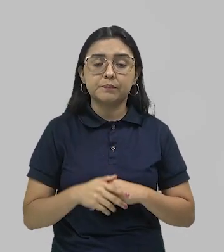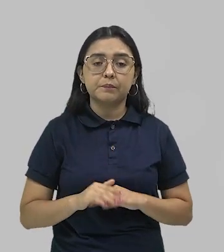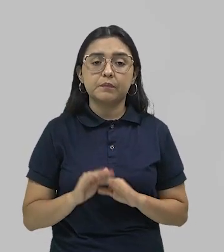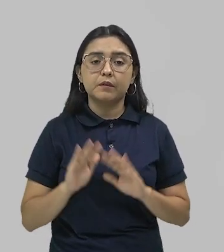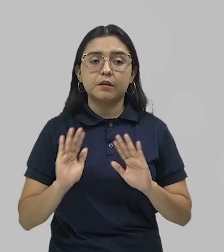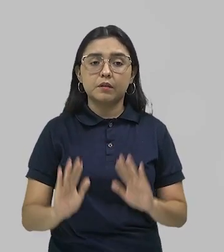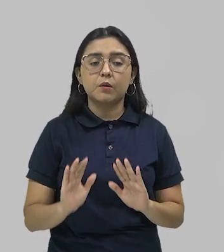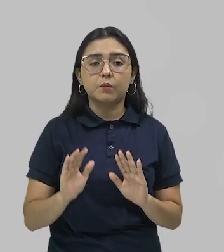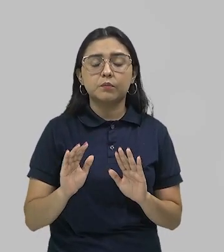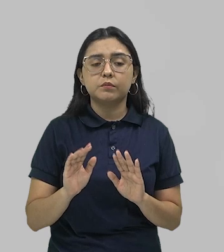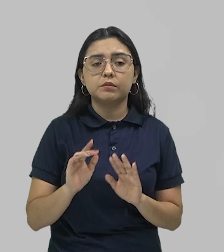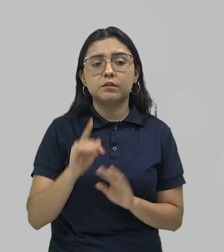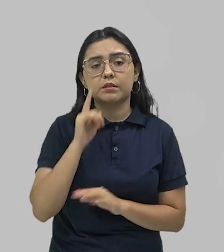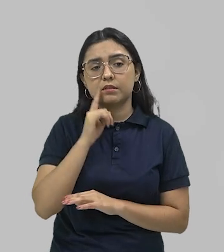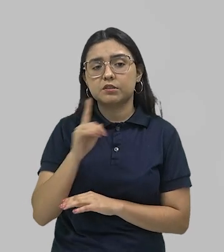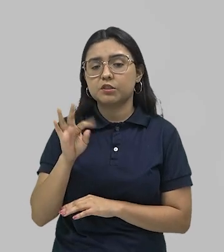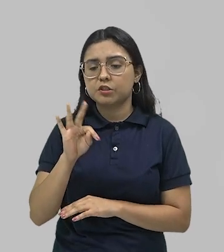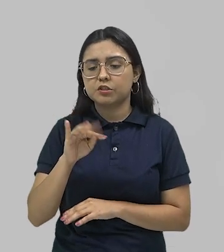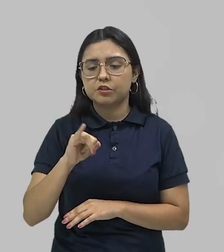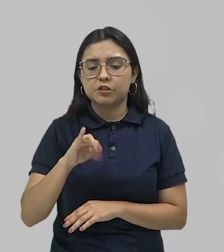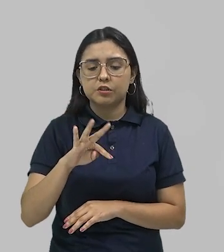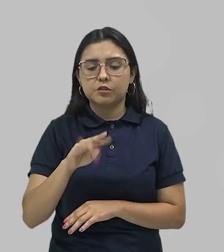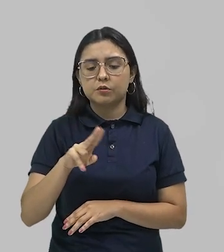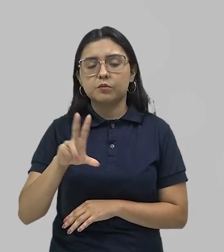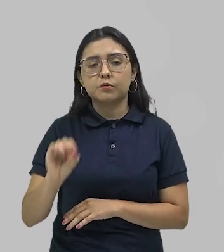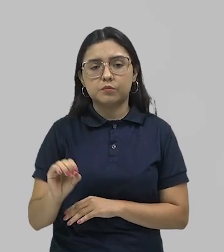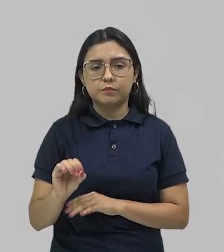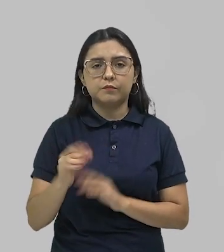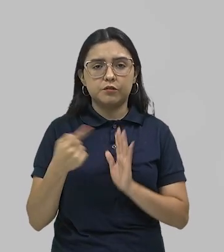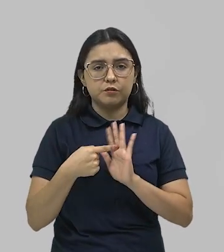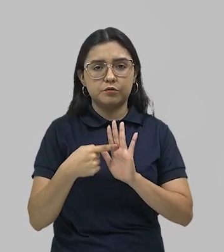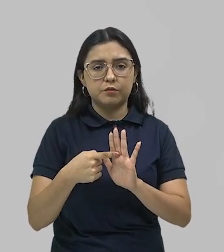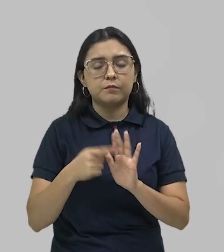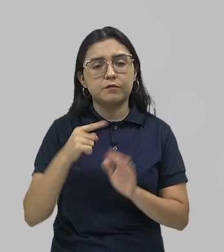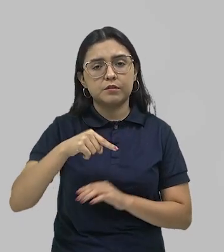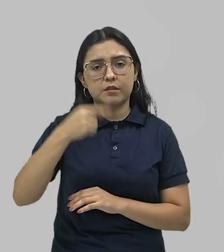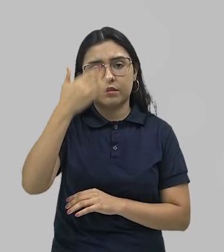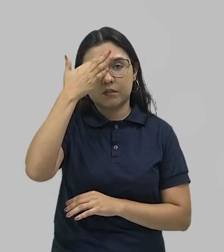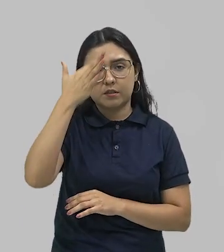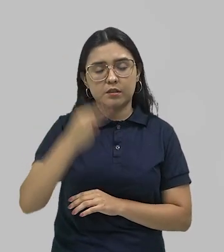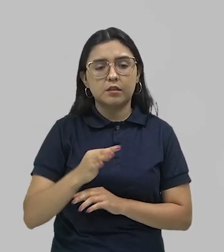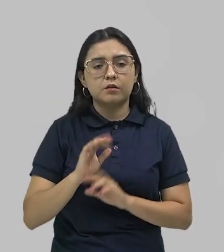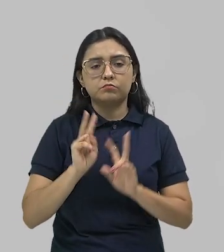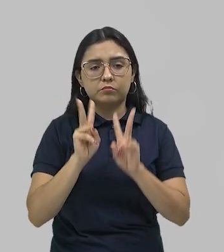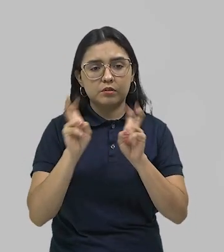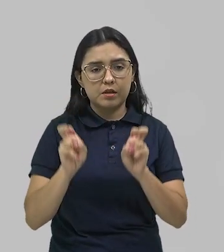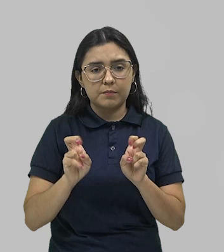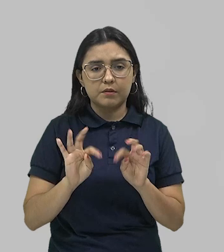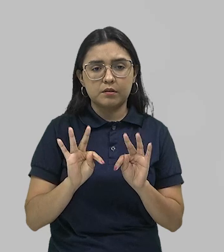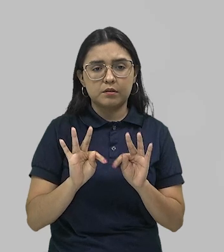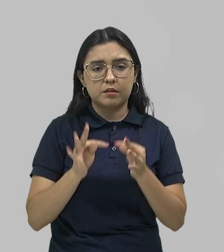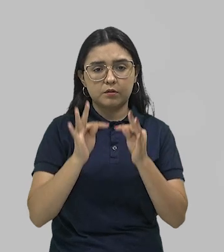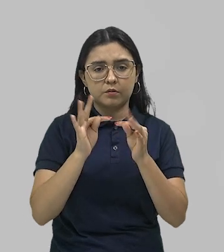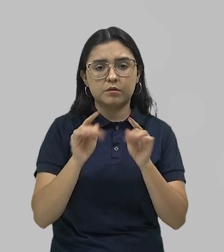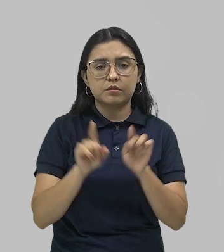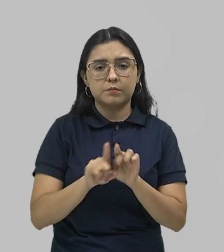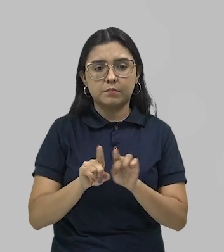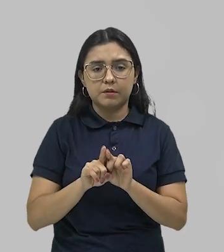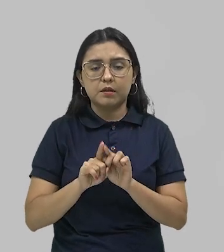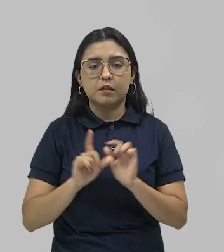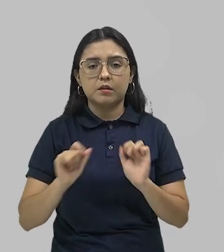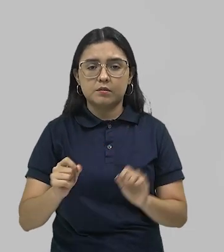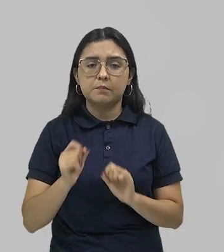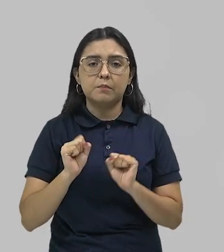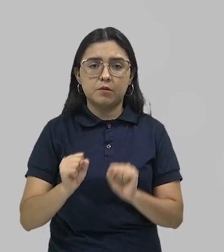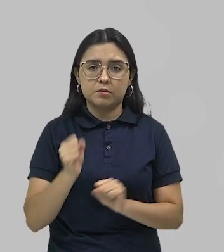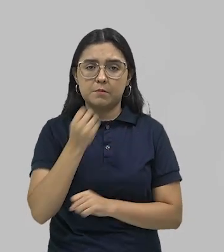nesse título aqui ele já vai servir para te adiantar sobre a nossa temática. Primeiro, tecnologia, e segundo, defendendo que ela pode ser boa e ruim